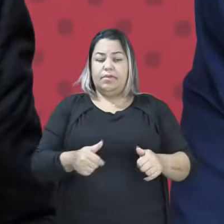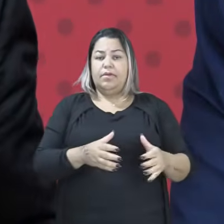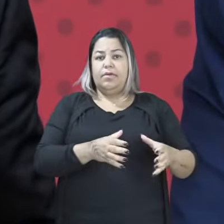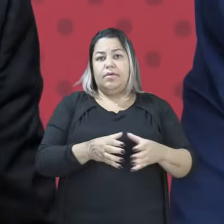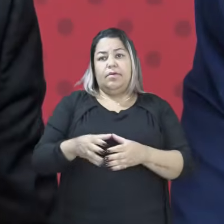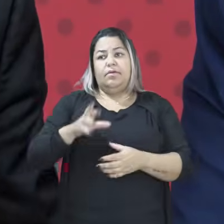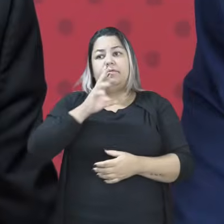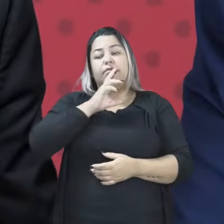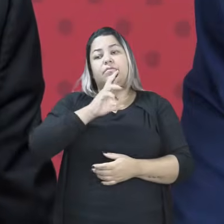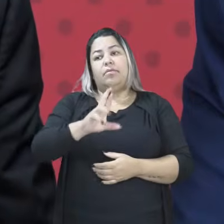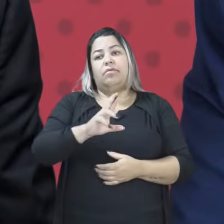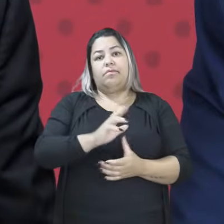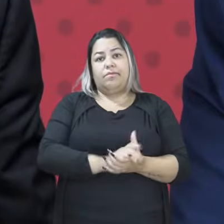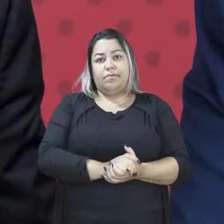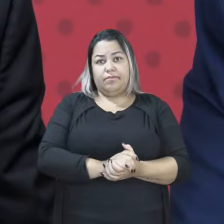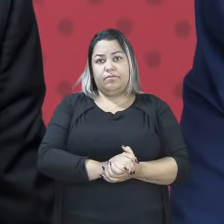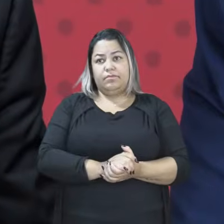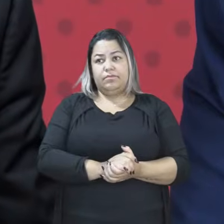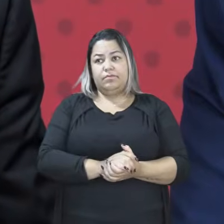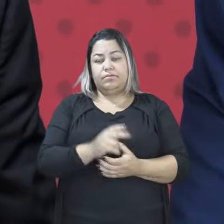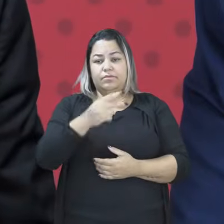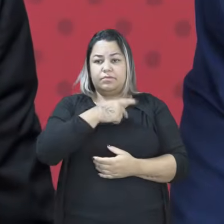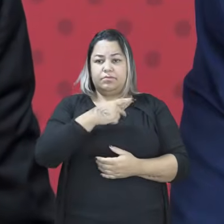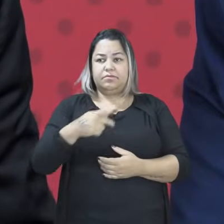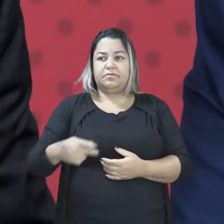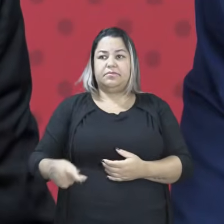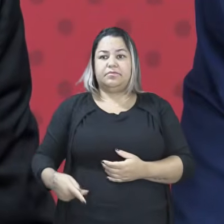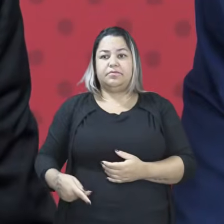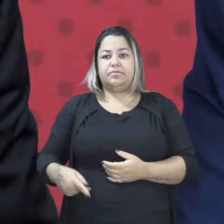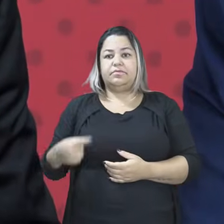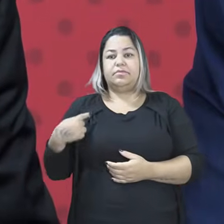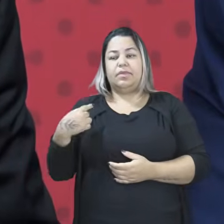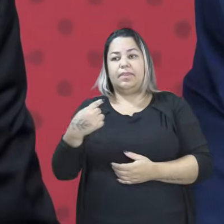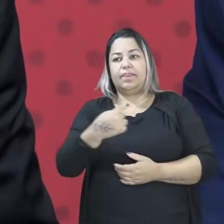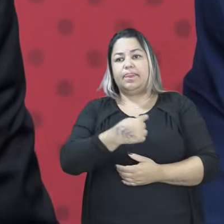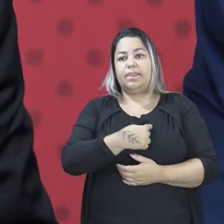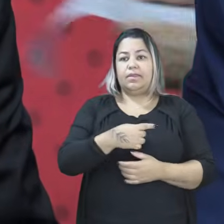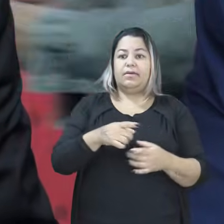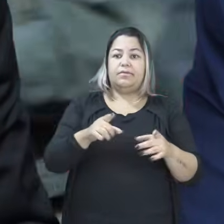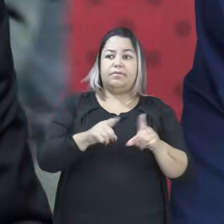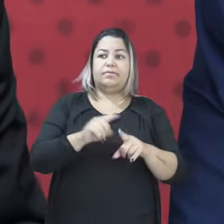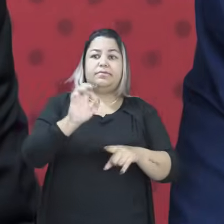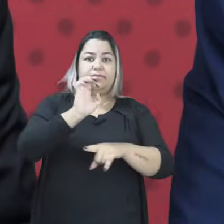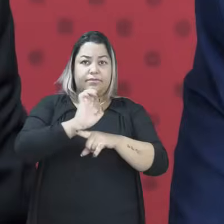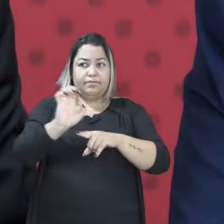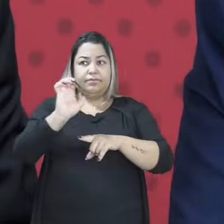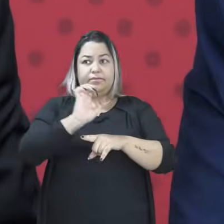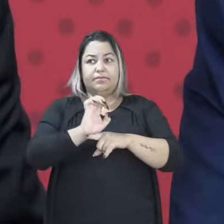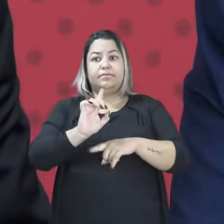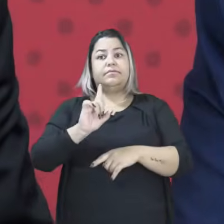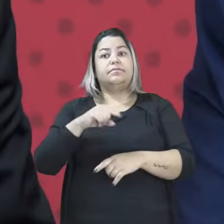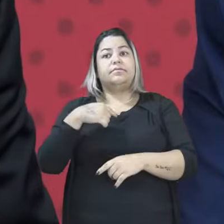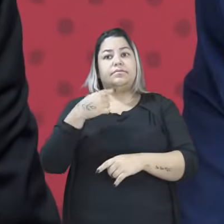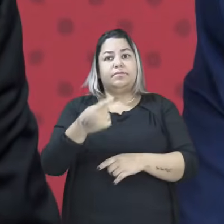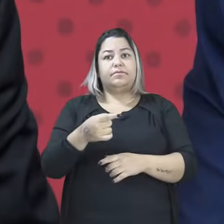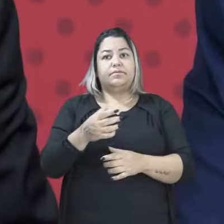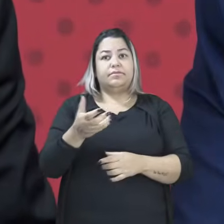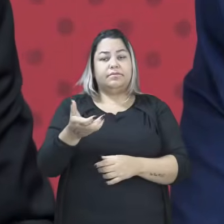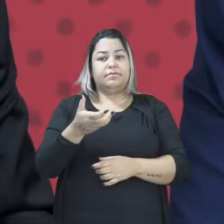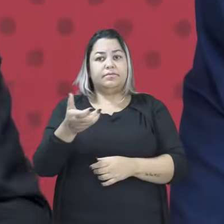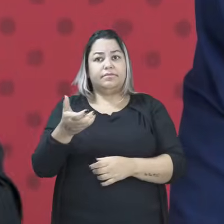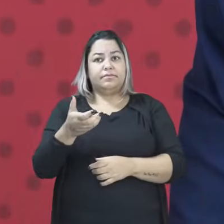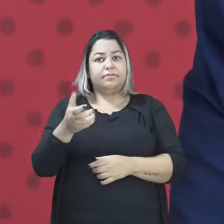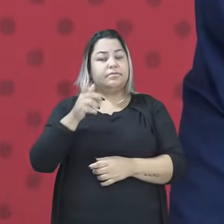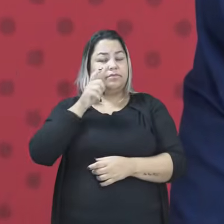também dos presidentes nossos, os presidentes estaduais. Então, depois, quem se interessar, tem aqui. Tá